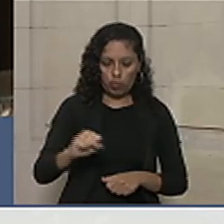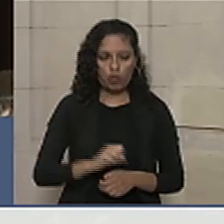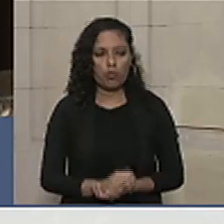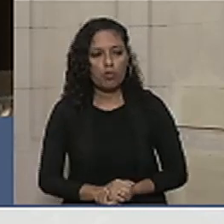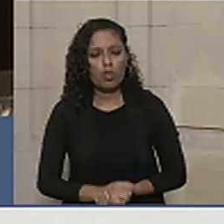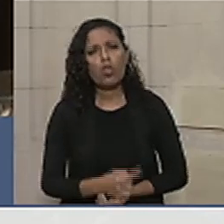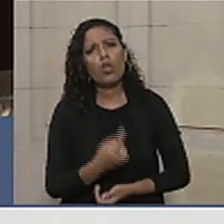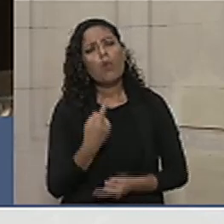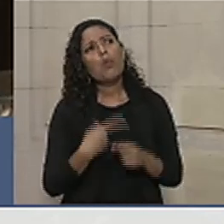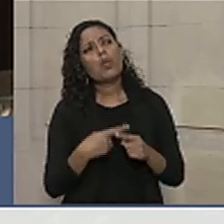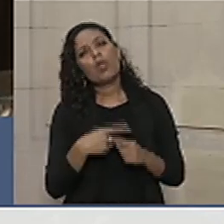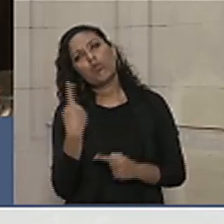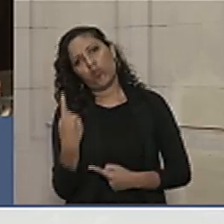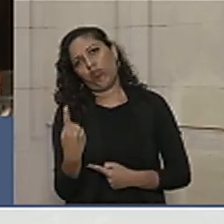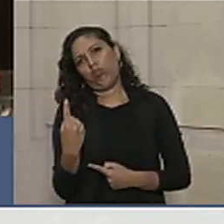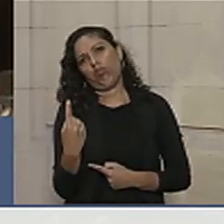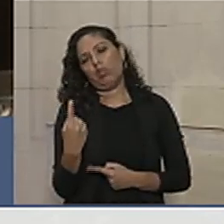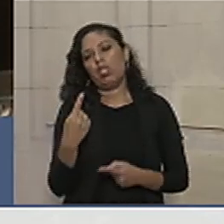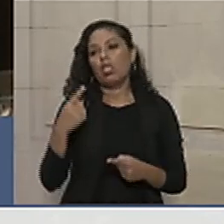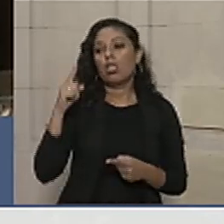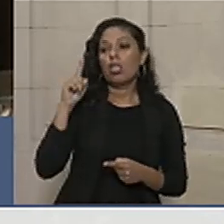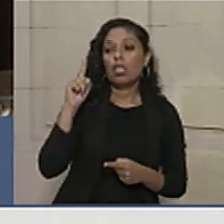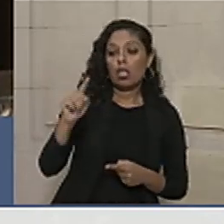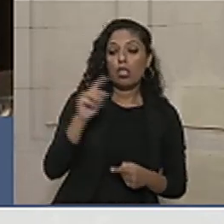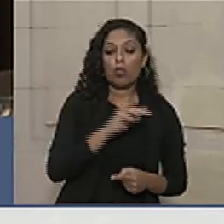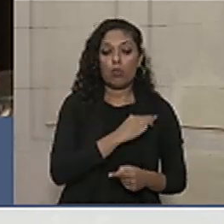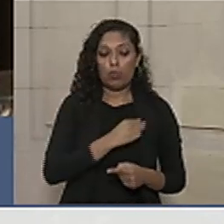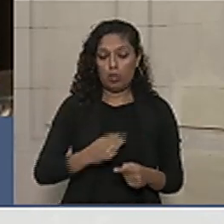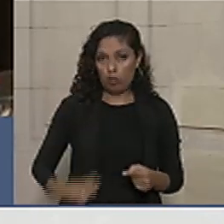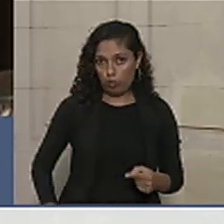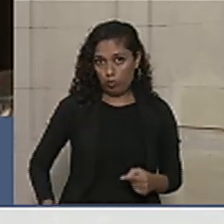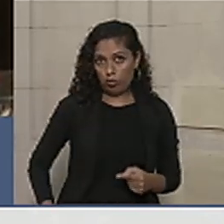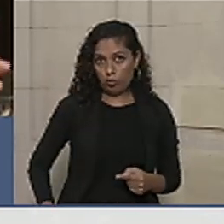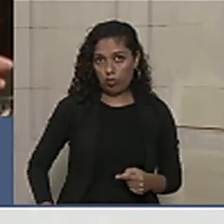Porque o ministro,